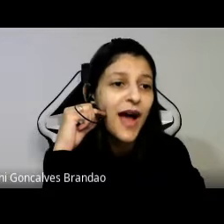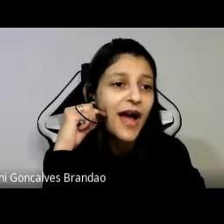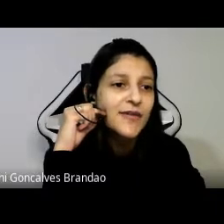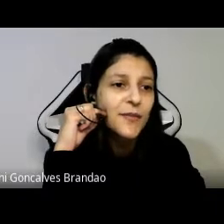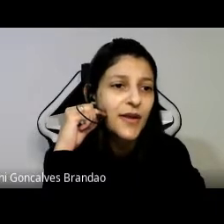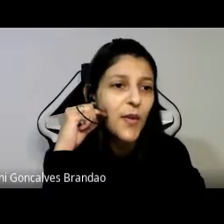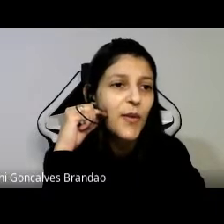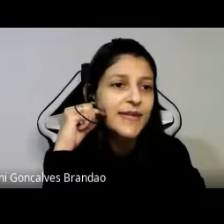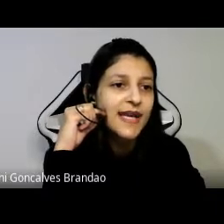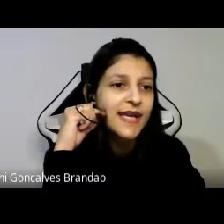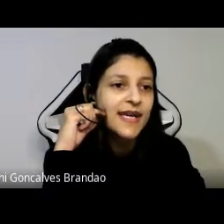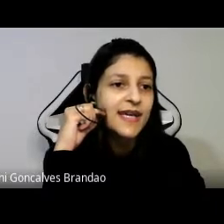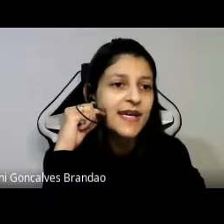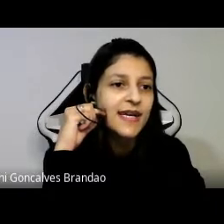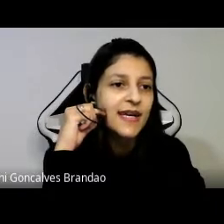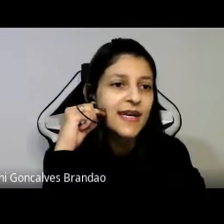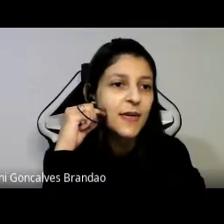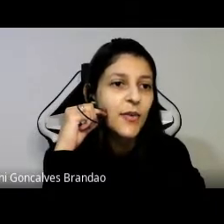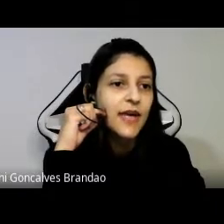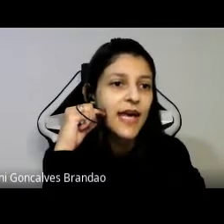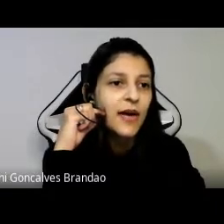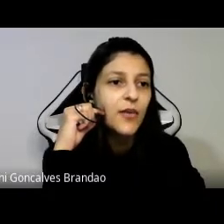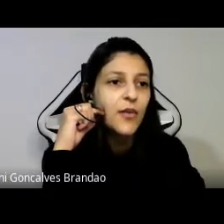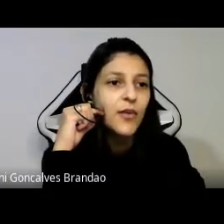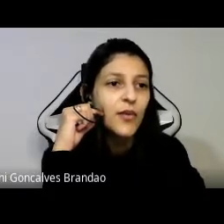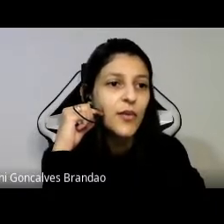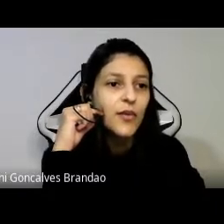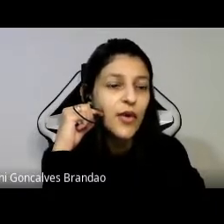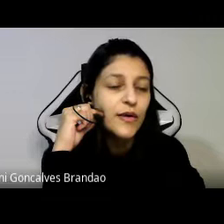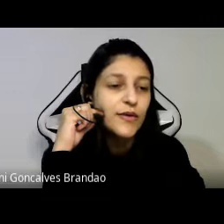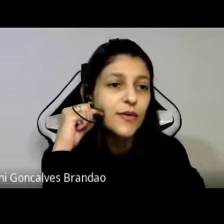muito fácil para nós, né? Porque